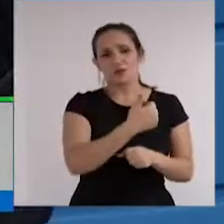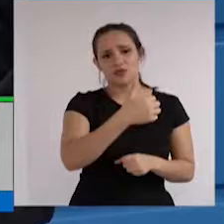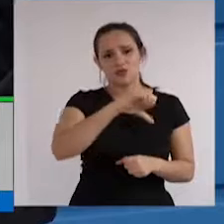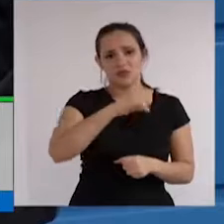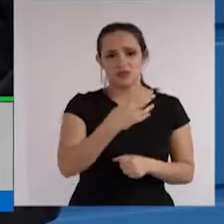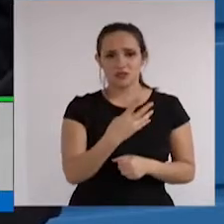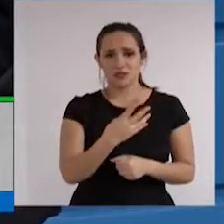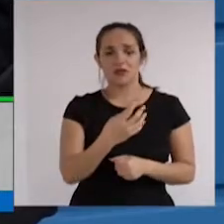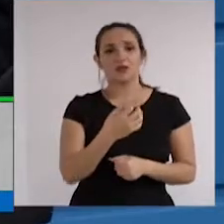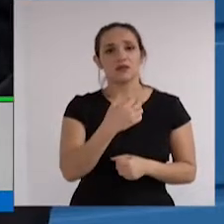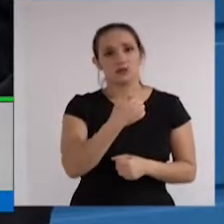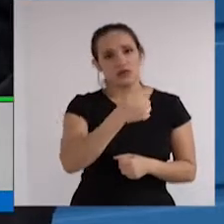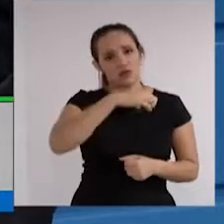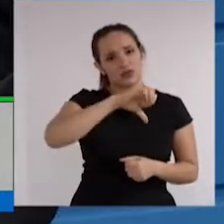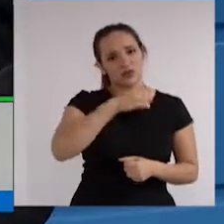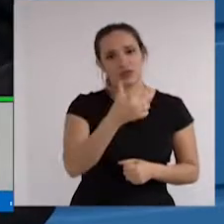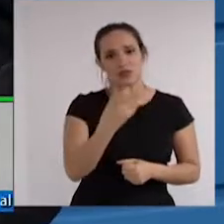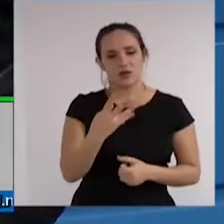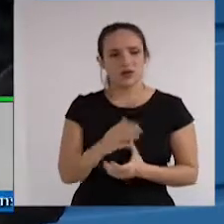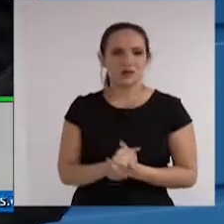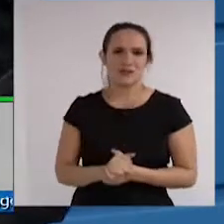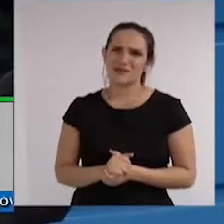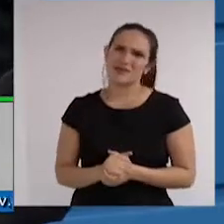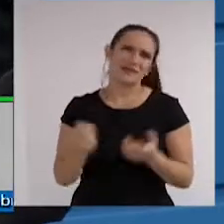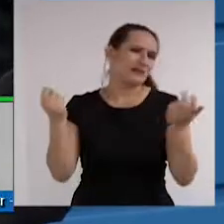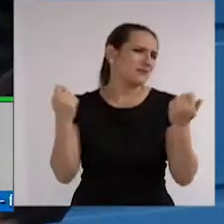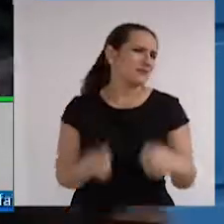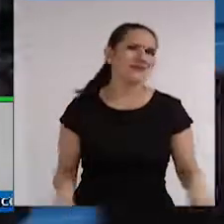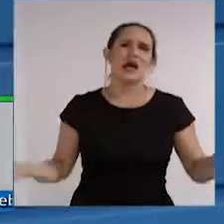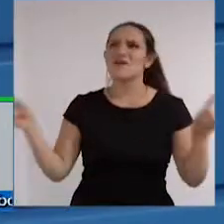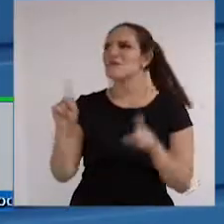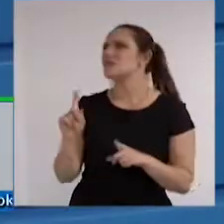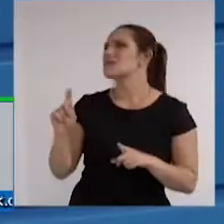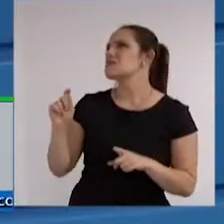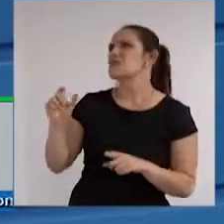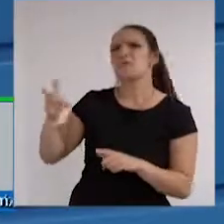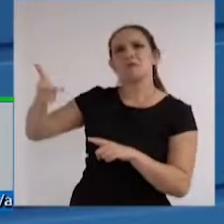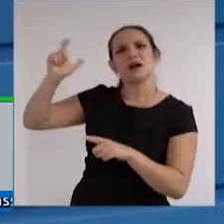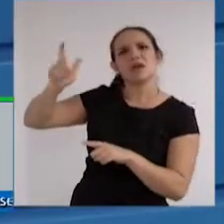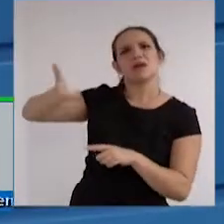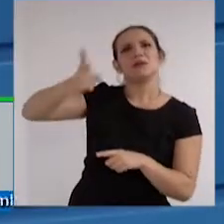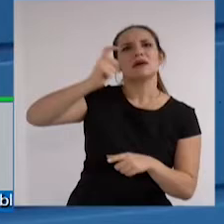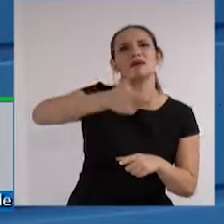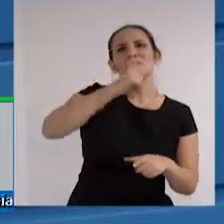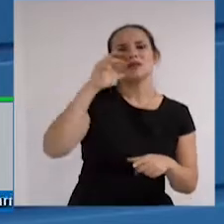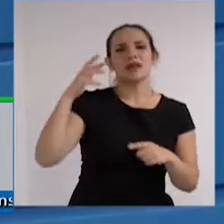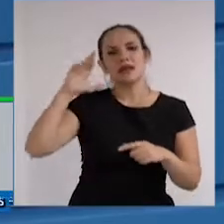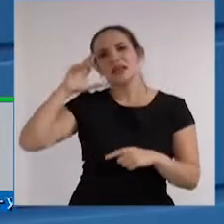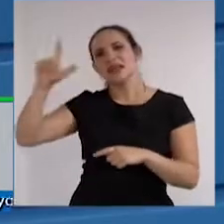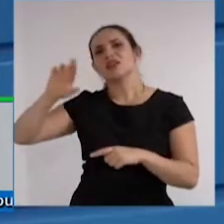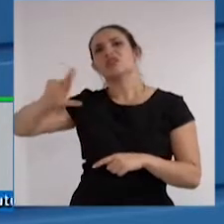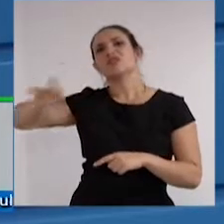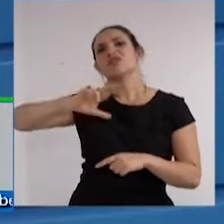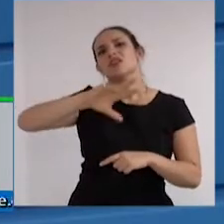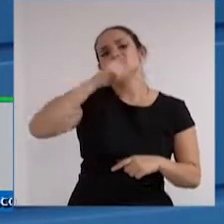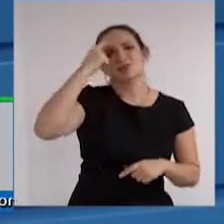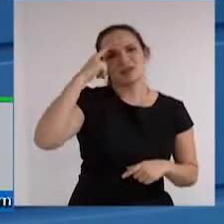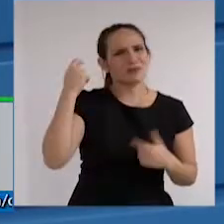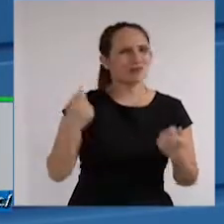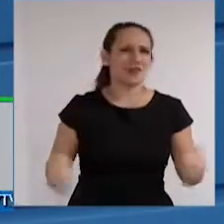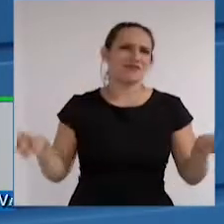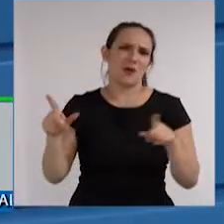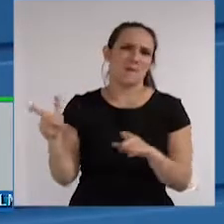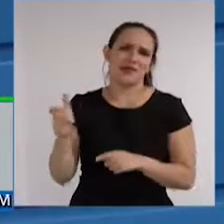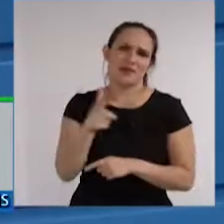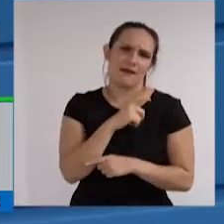Não precisava de pegar os líderes com ideias diferentes e podia pôr na mesa para discutir. Porque ele não podia,